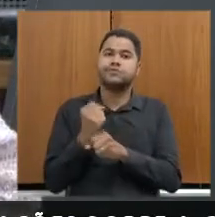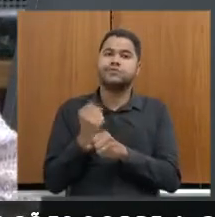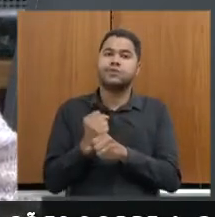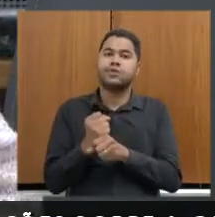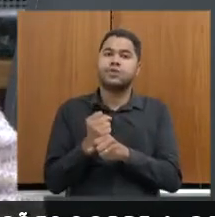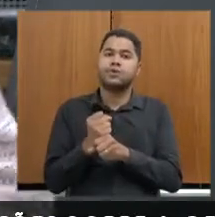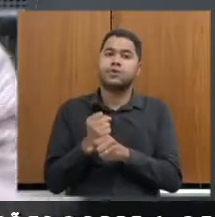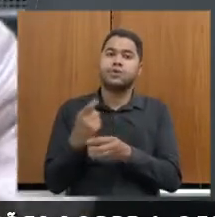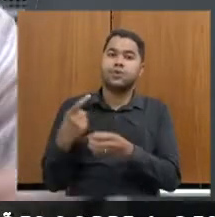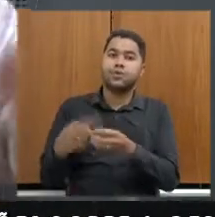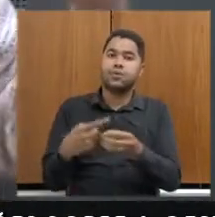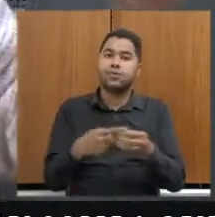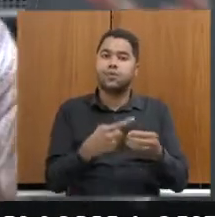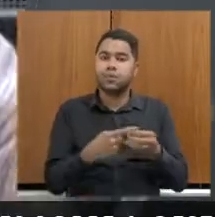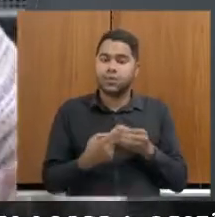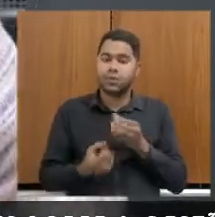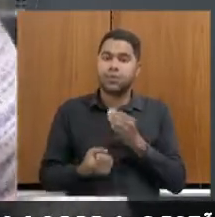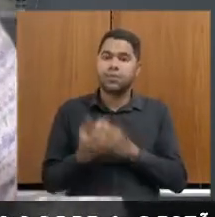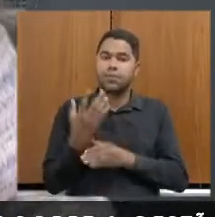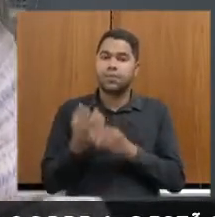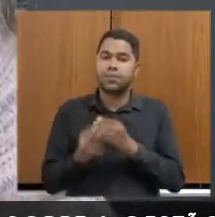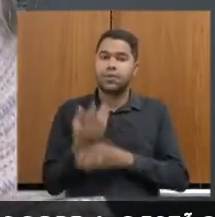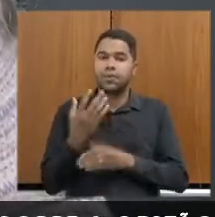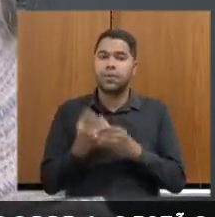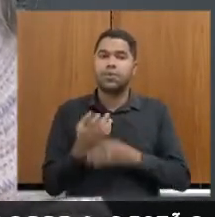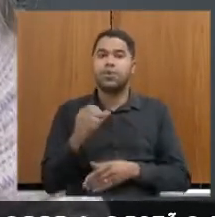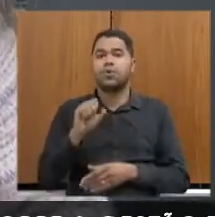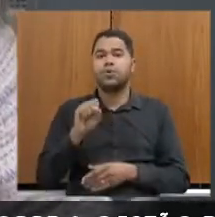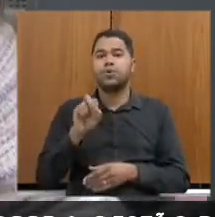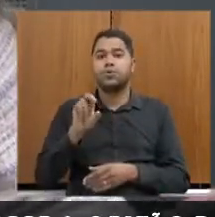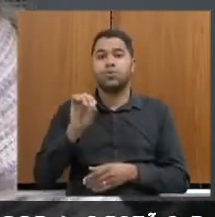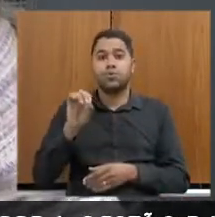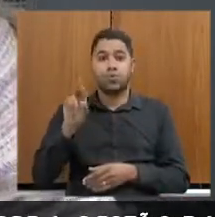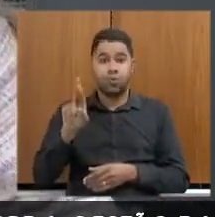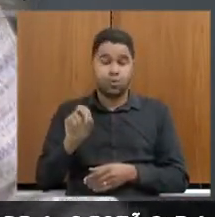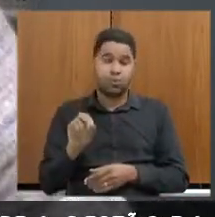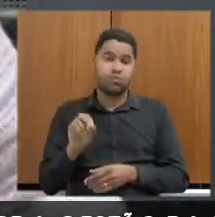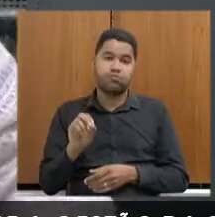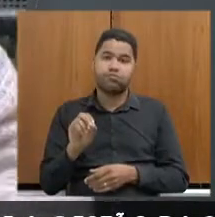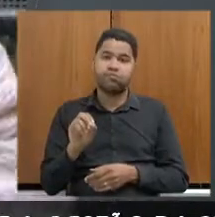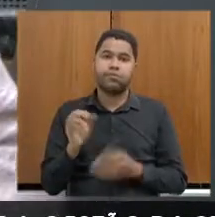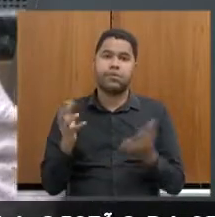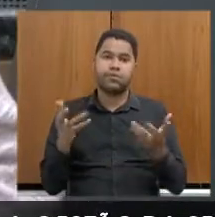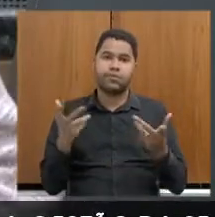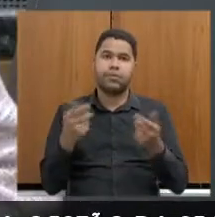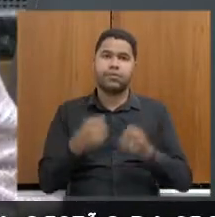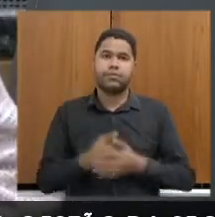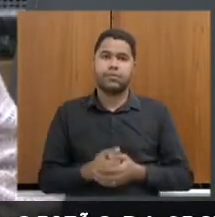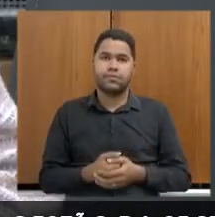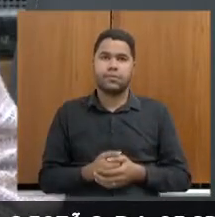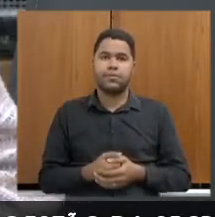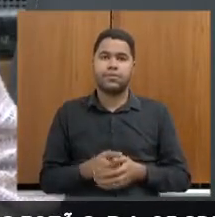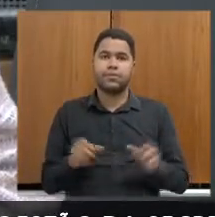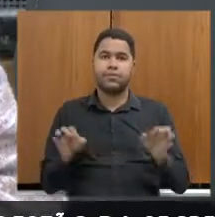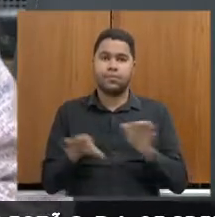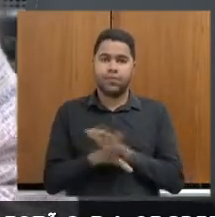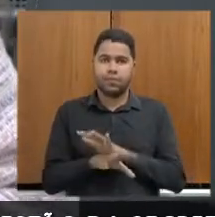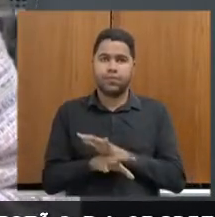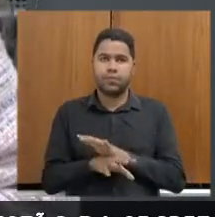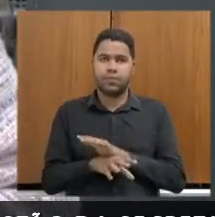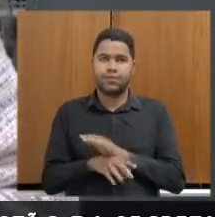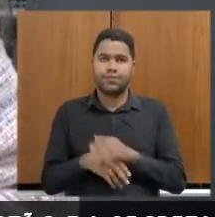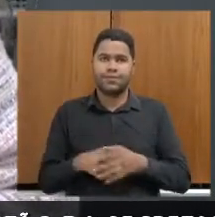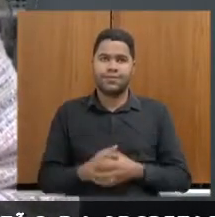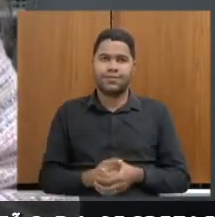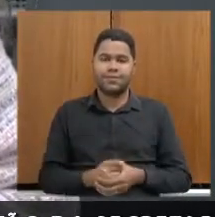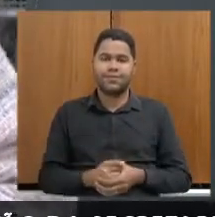menores a produção do soro pelas médio isso é fã a concluir